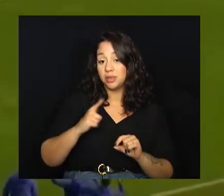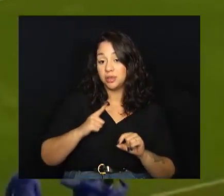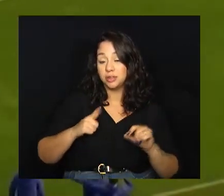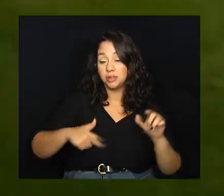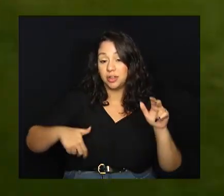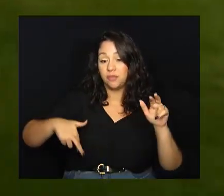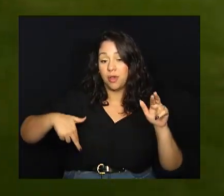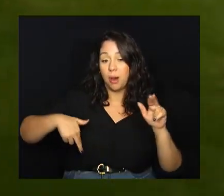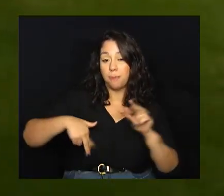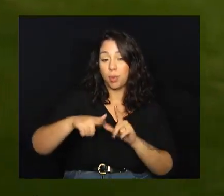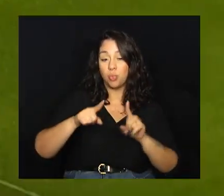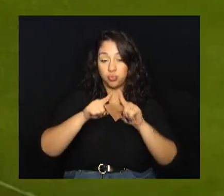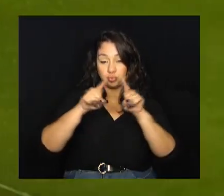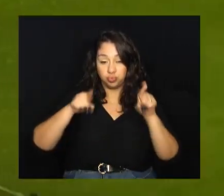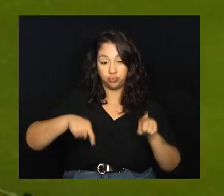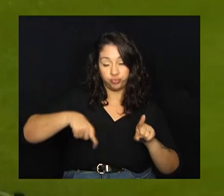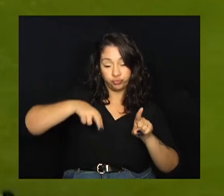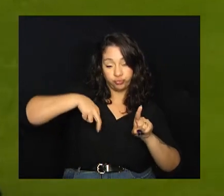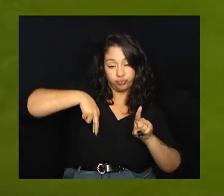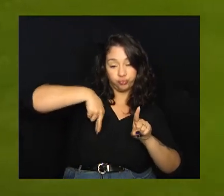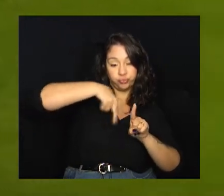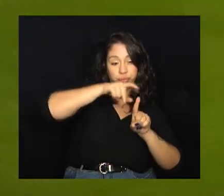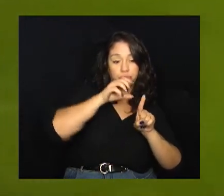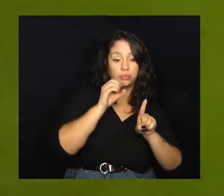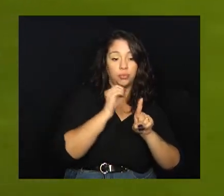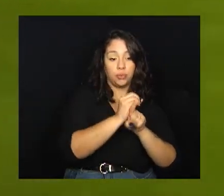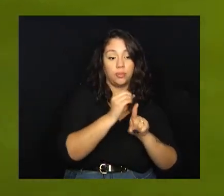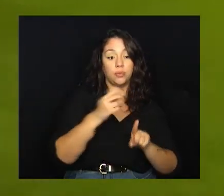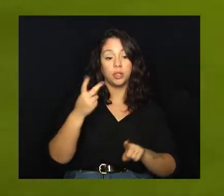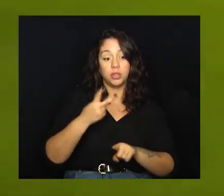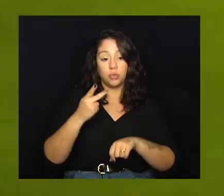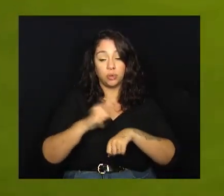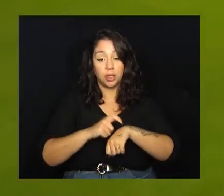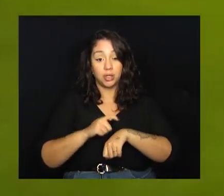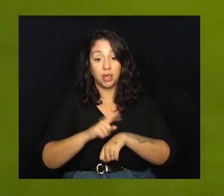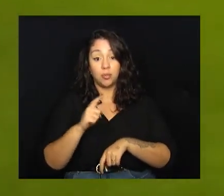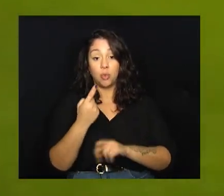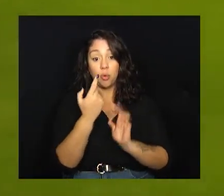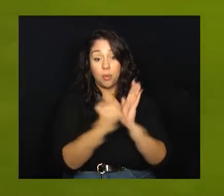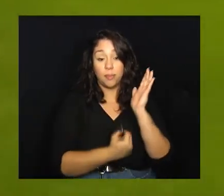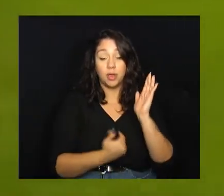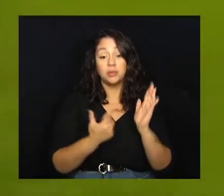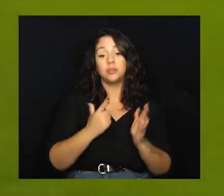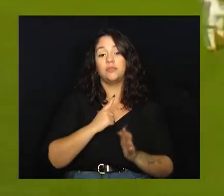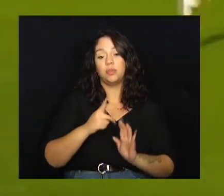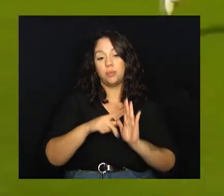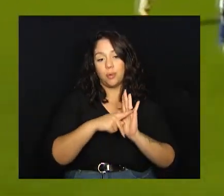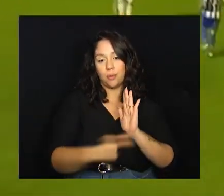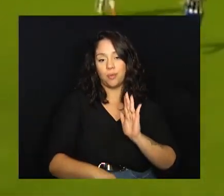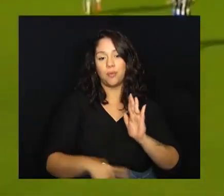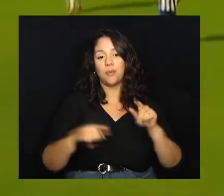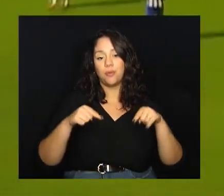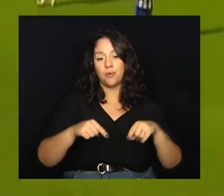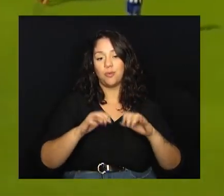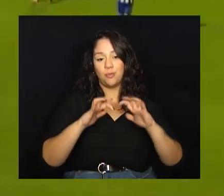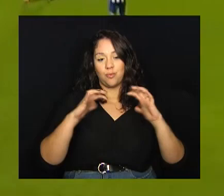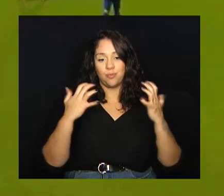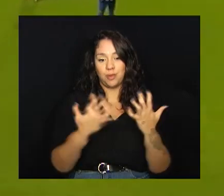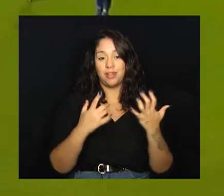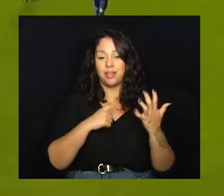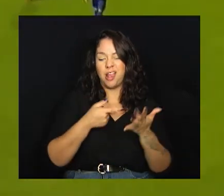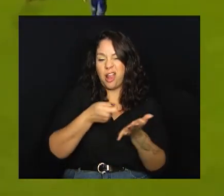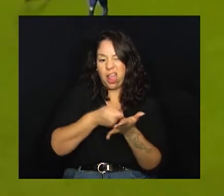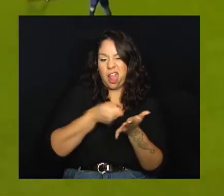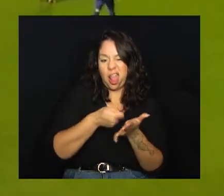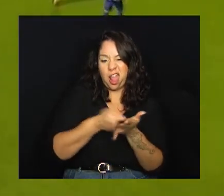acertou a trave no segundo tempo mesmo com um a menos os donos da casa pressionaram e pode